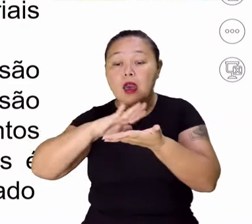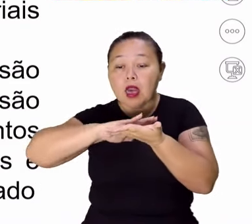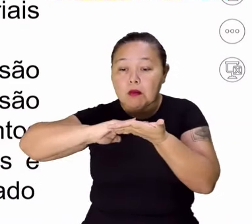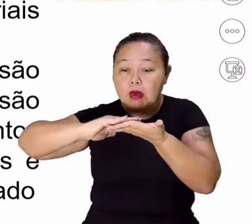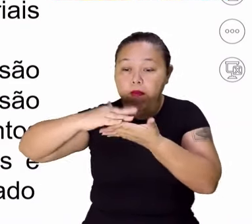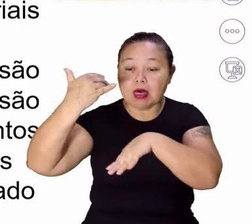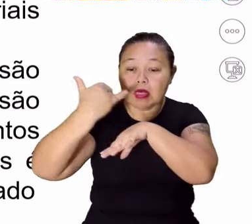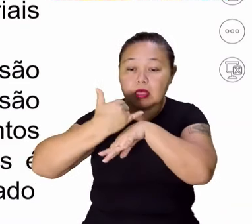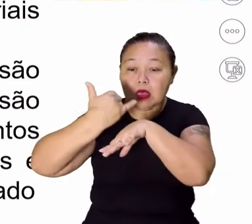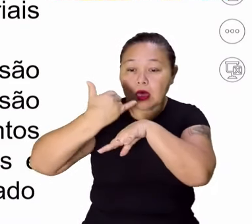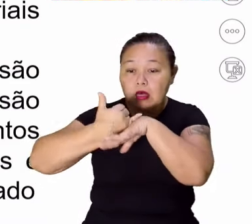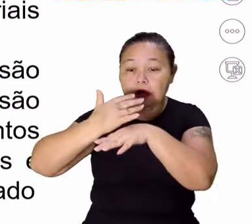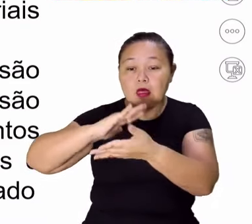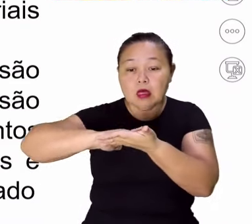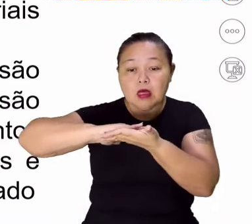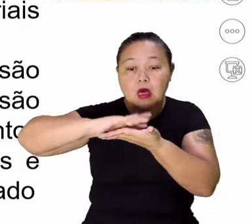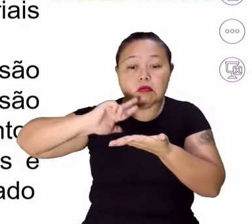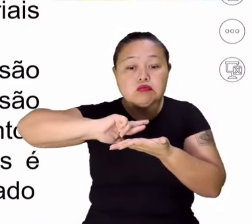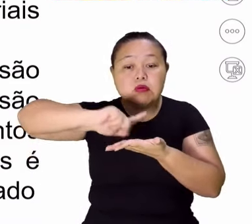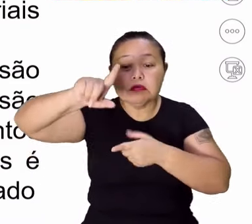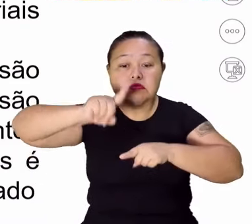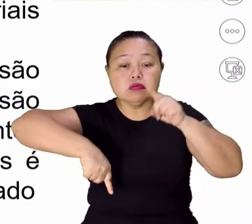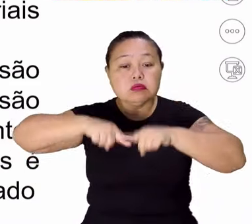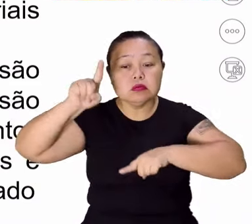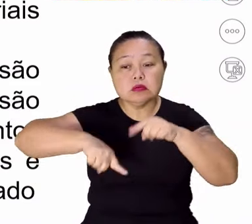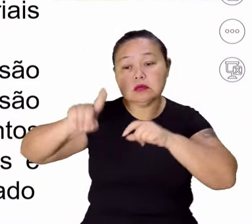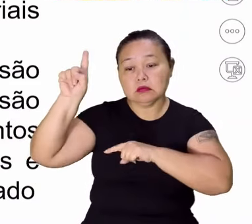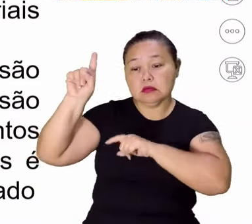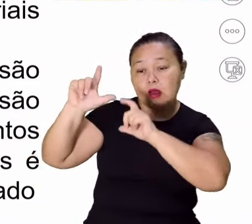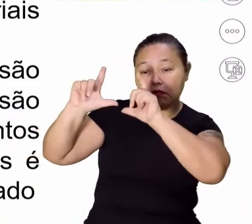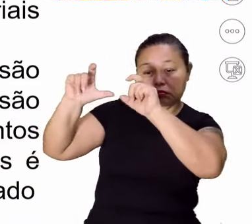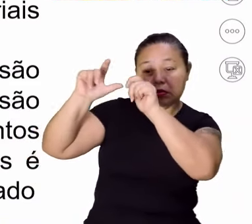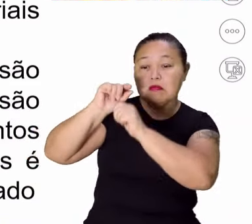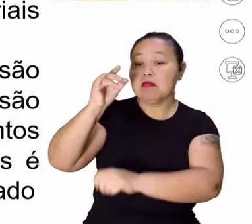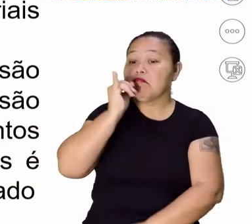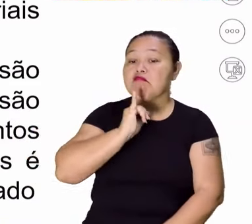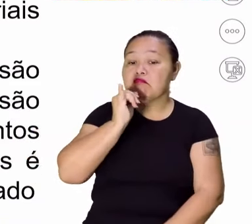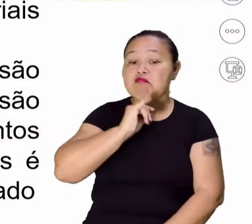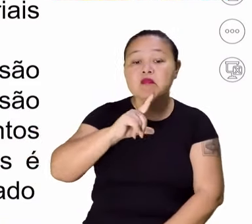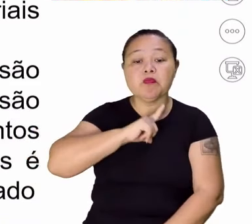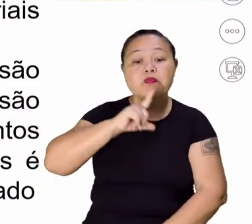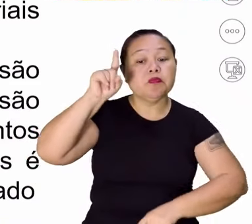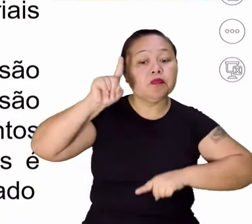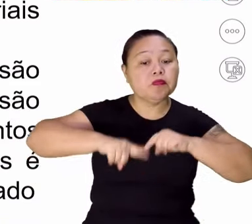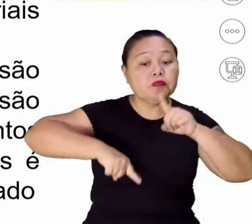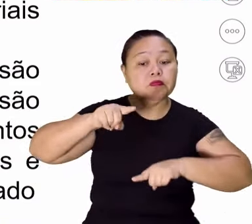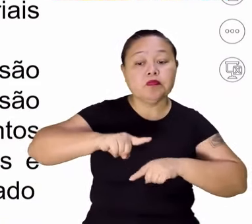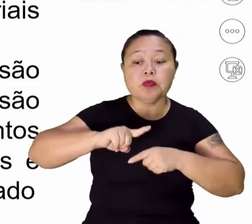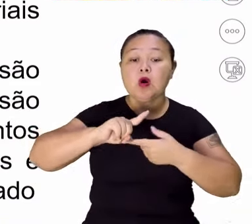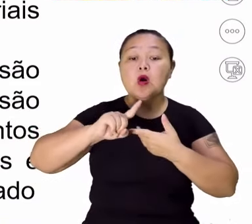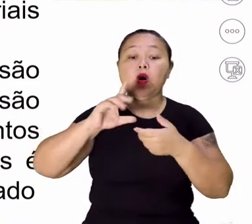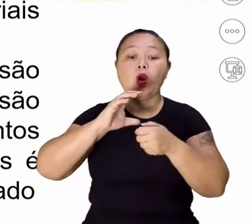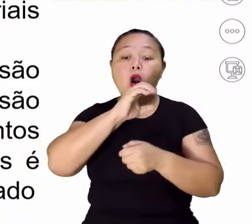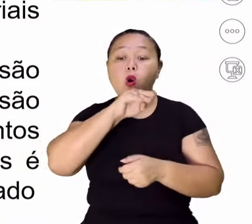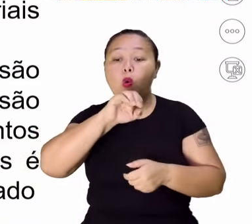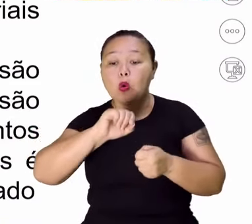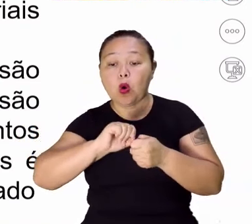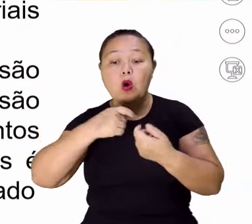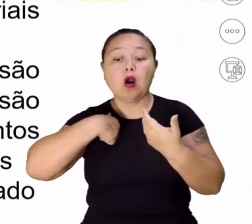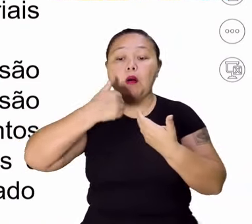de metal, geralmente fabricada com diferentes materiais. Aí na foto tem até um exemplo, né? Então, esses materiais, ele pode ser aí cobre,